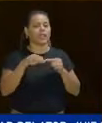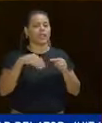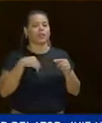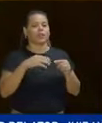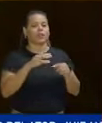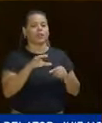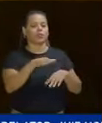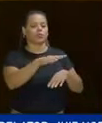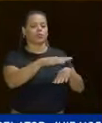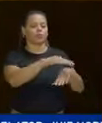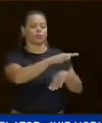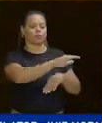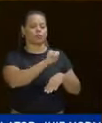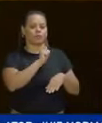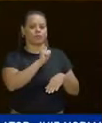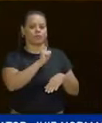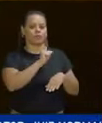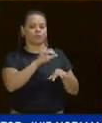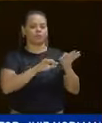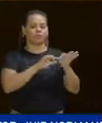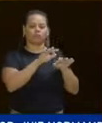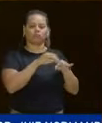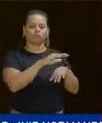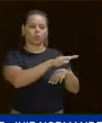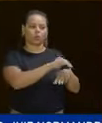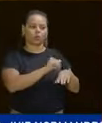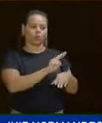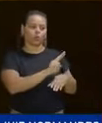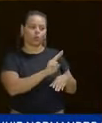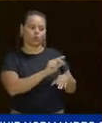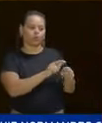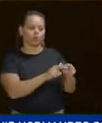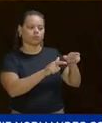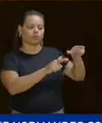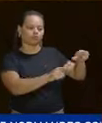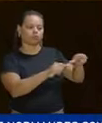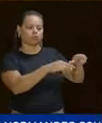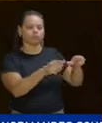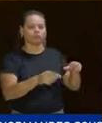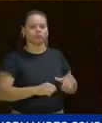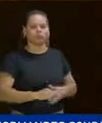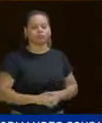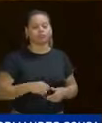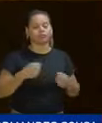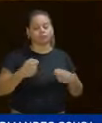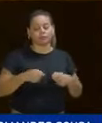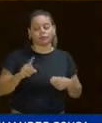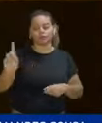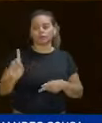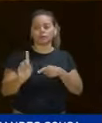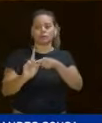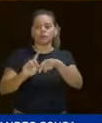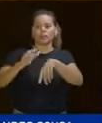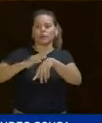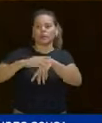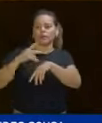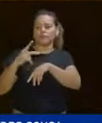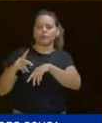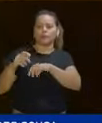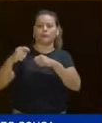citação é exigível unicamente naqueles casos que não tenha sido o próprio prestador de conta desencadear o